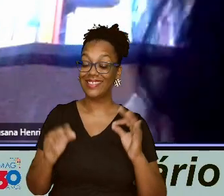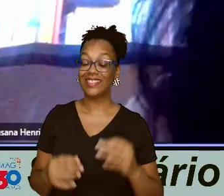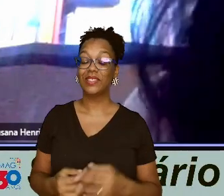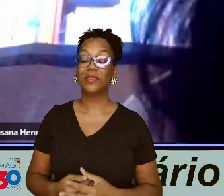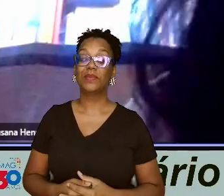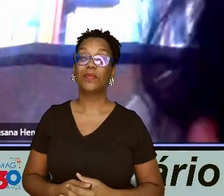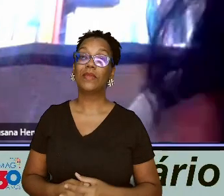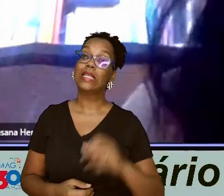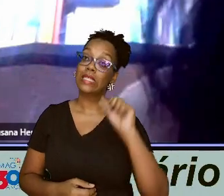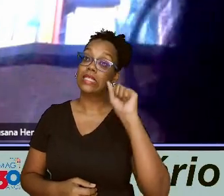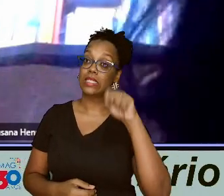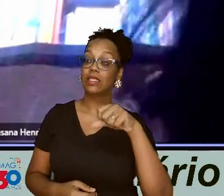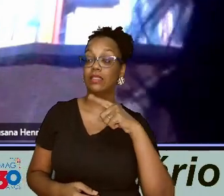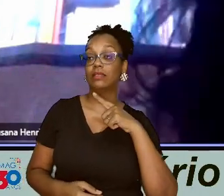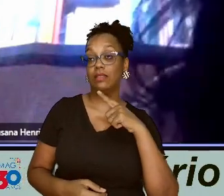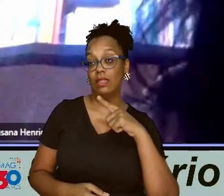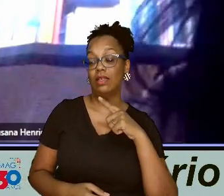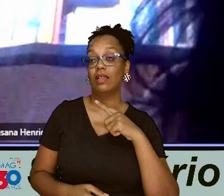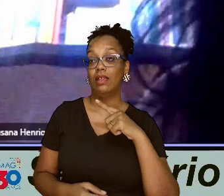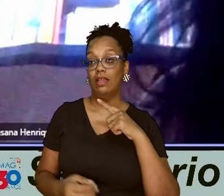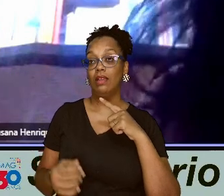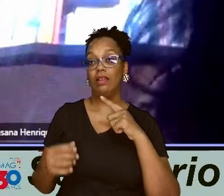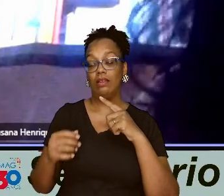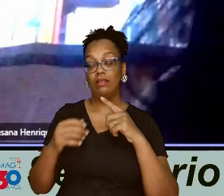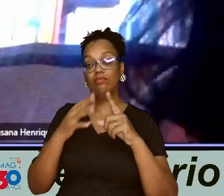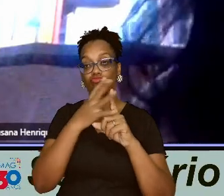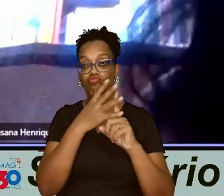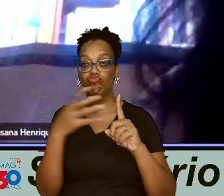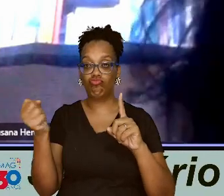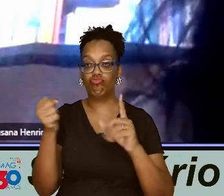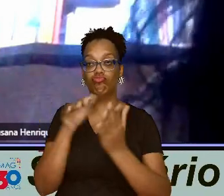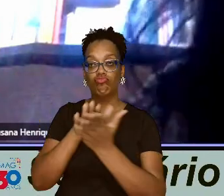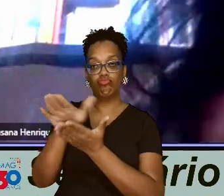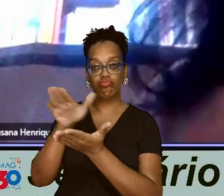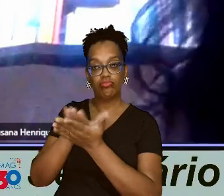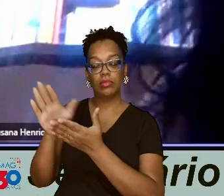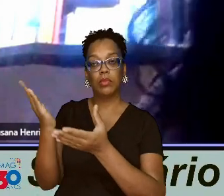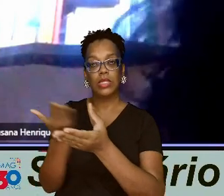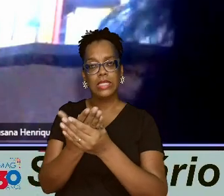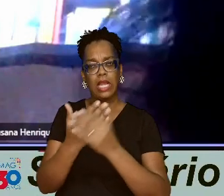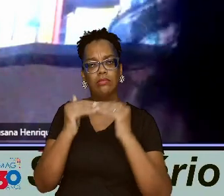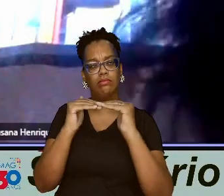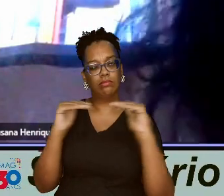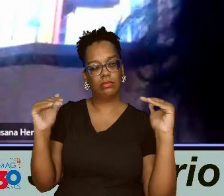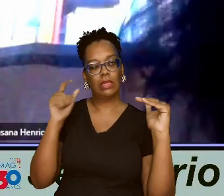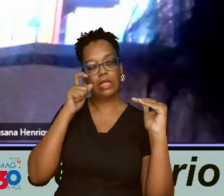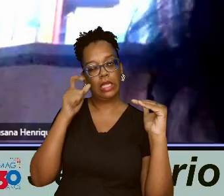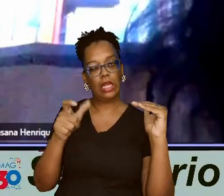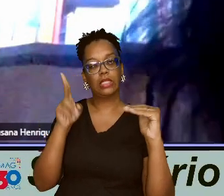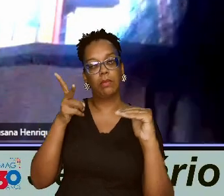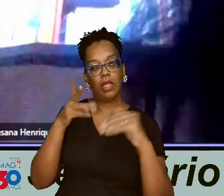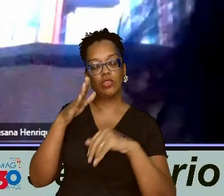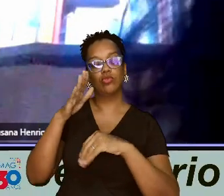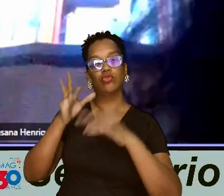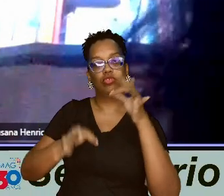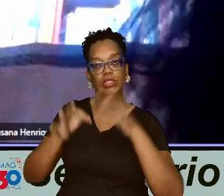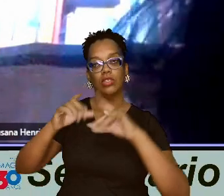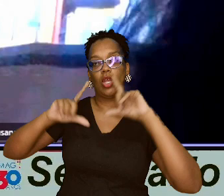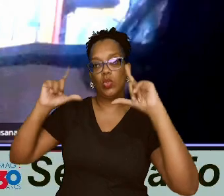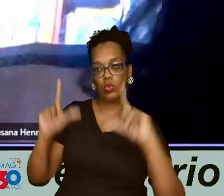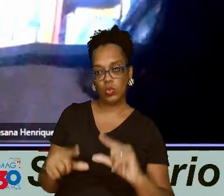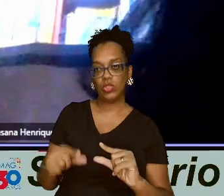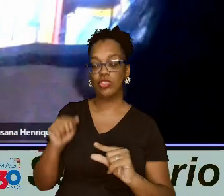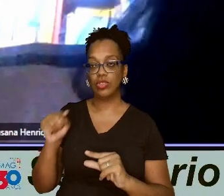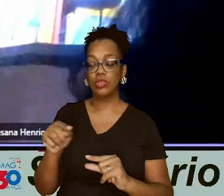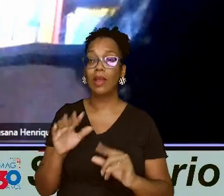Sim, tem, vai ter esse reflexo de diminuição de processos, tem um alinhamento aí de interesses do próprio judiciário de redução realmente disso, mas